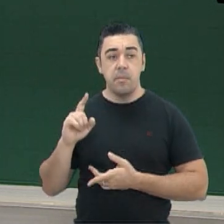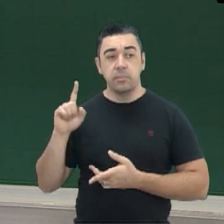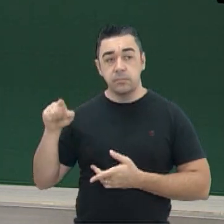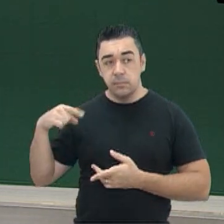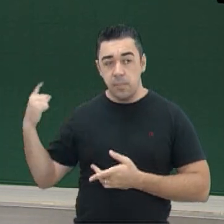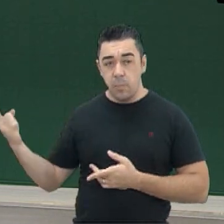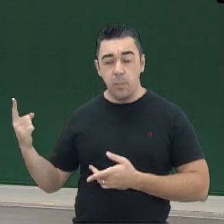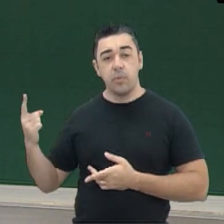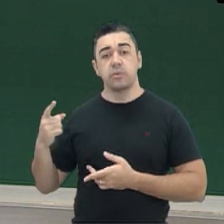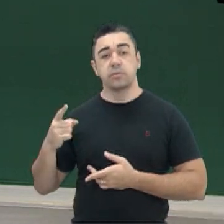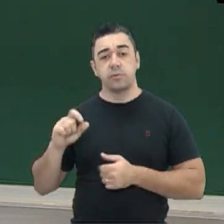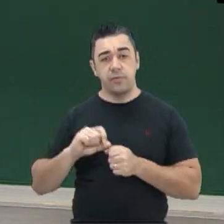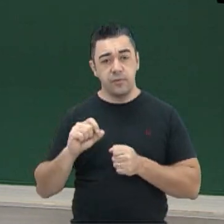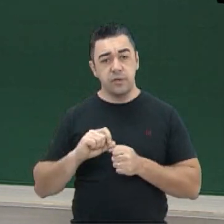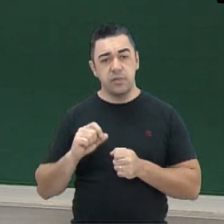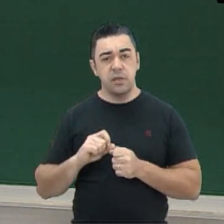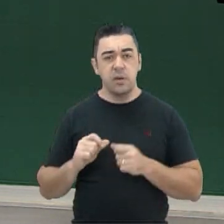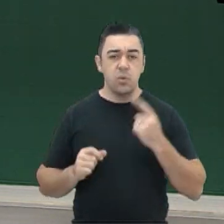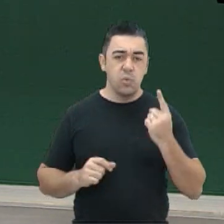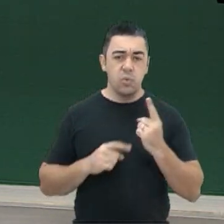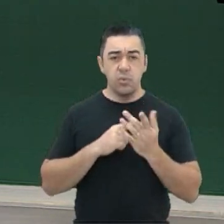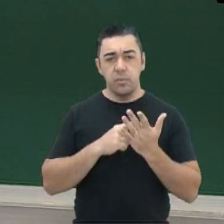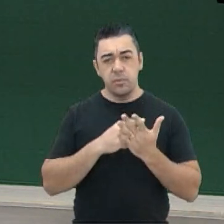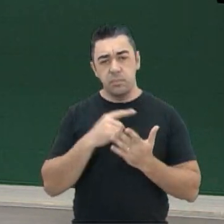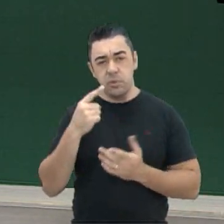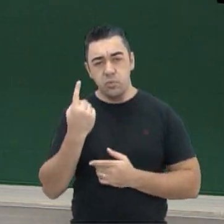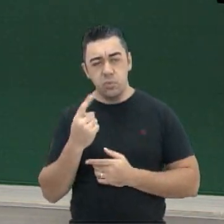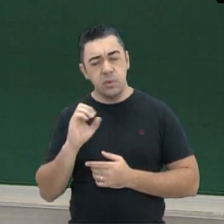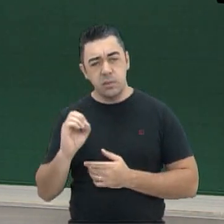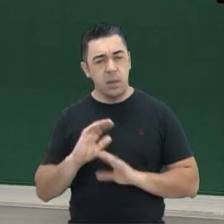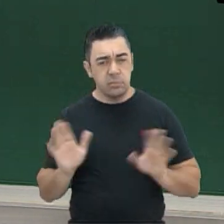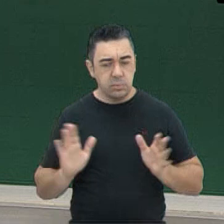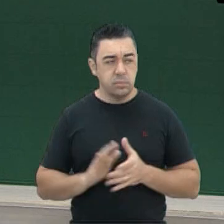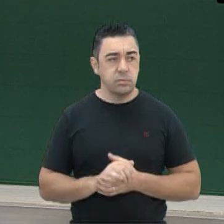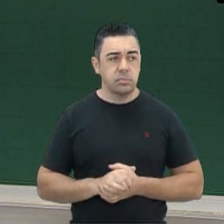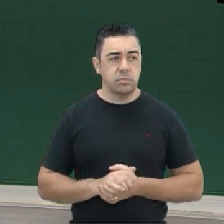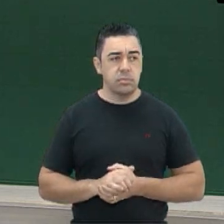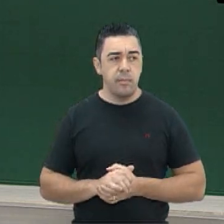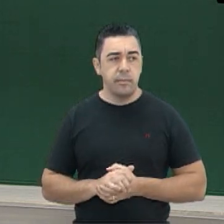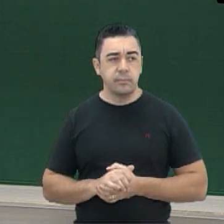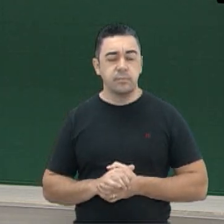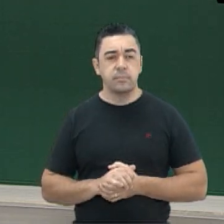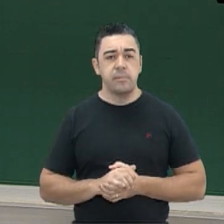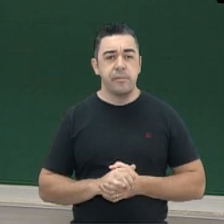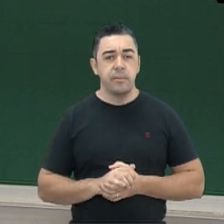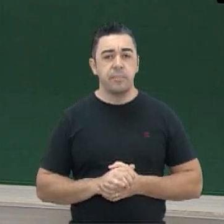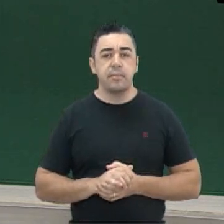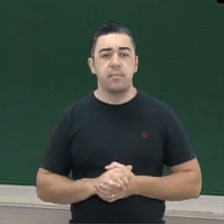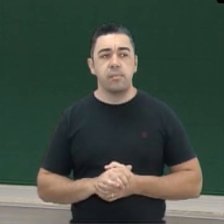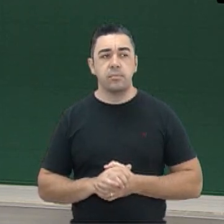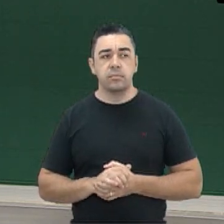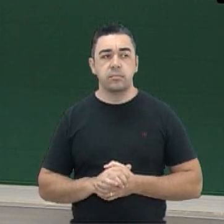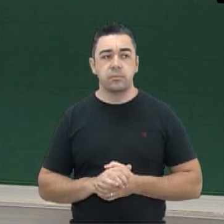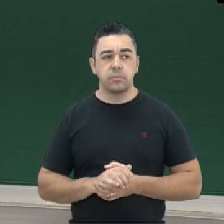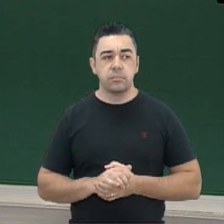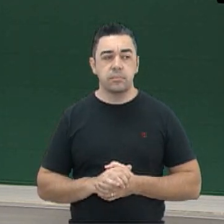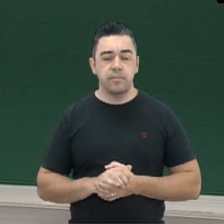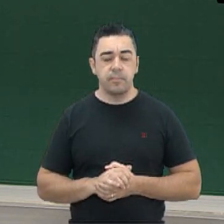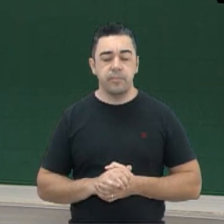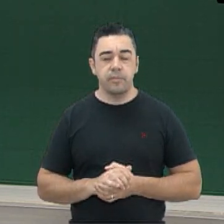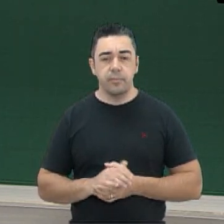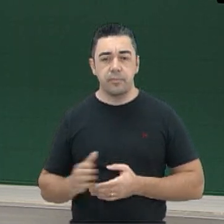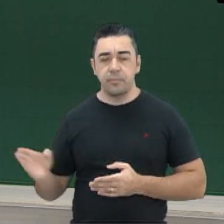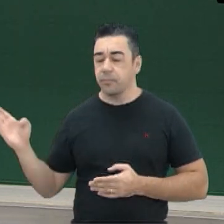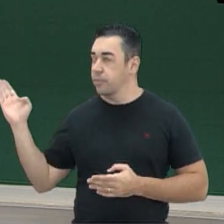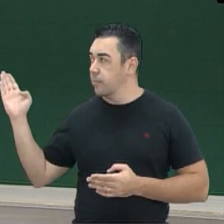fazer subtrações e 1 menos 1 já é 0, acabou, né? Então, eu vou começar pelo 10. Fazer então 10 menos 1.